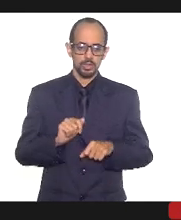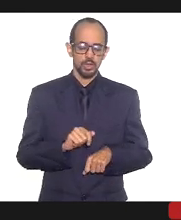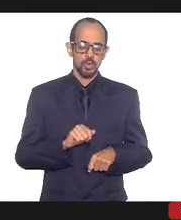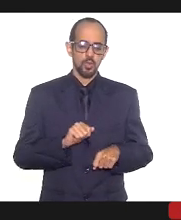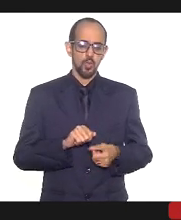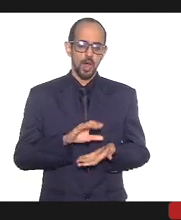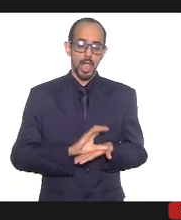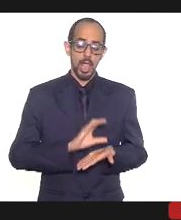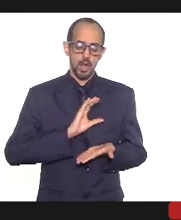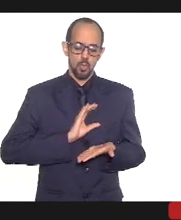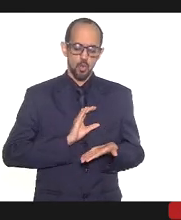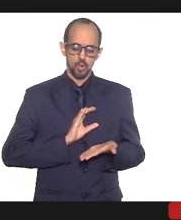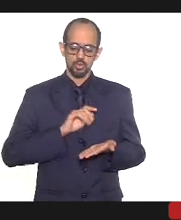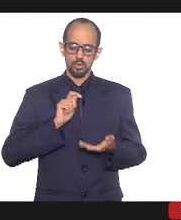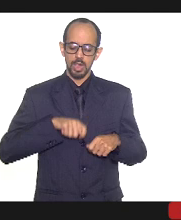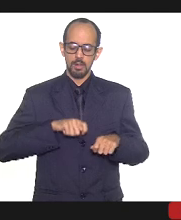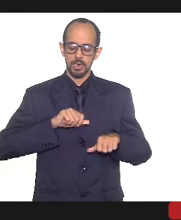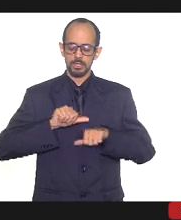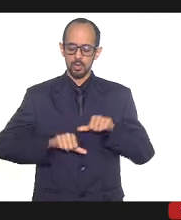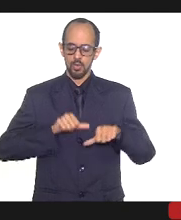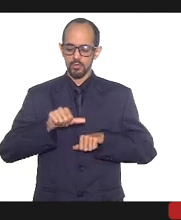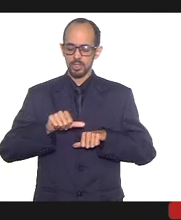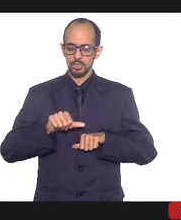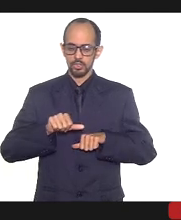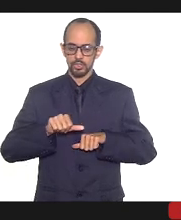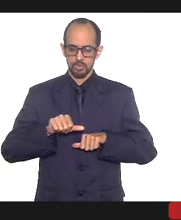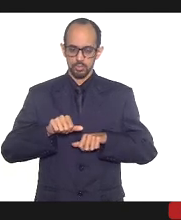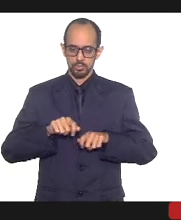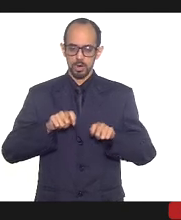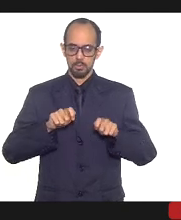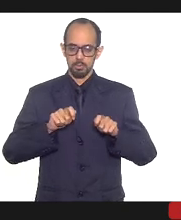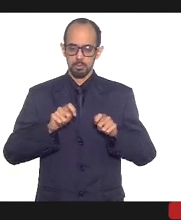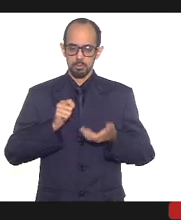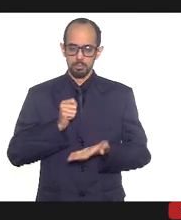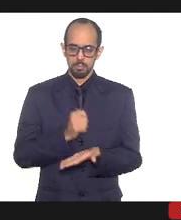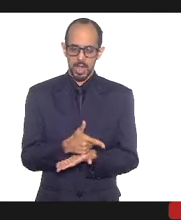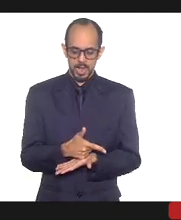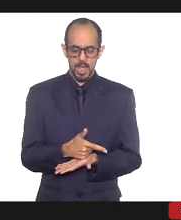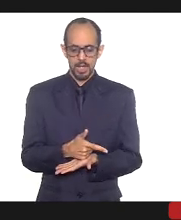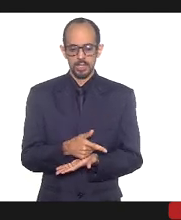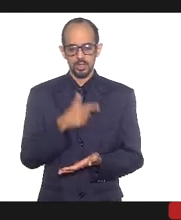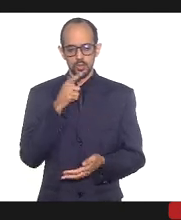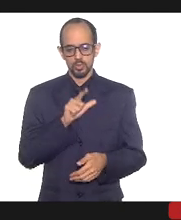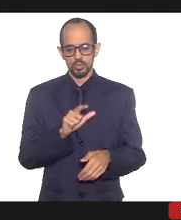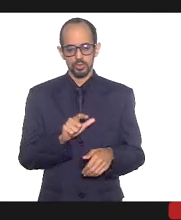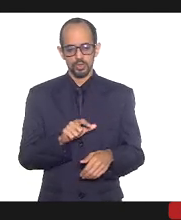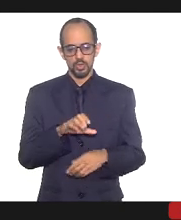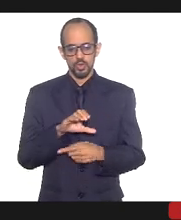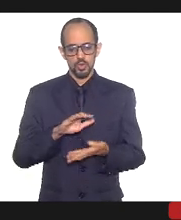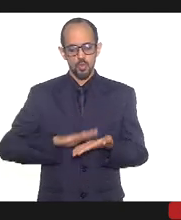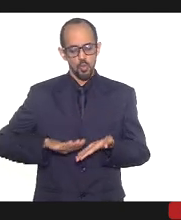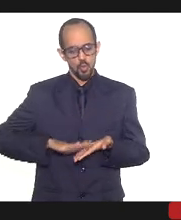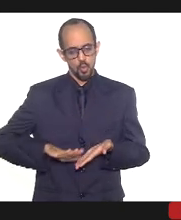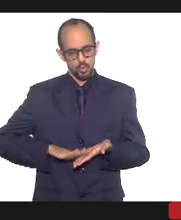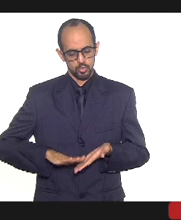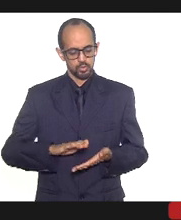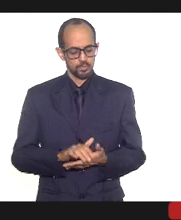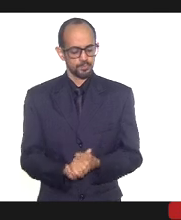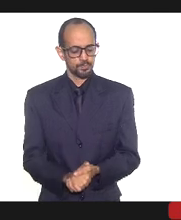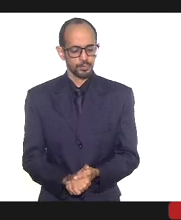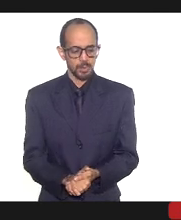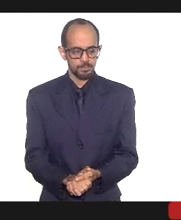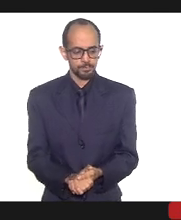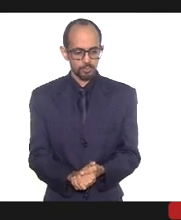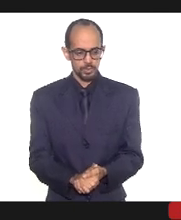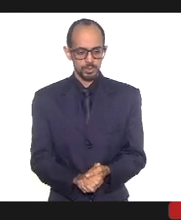pode ser convertido para poder pagar essa migração, para poder cobrir o custo dessa migração. A